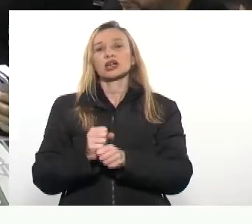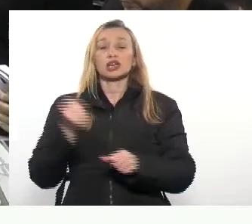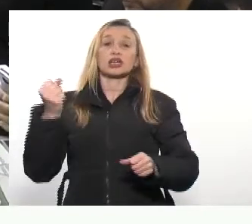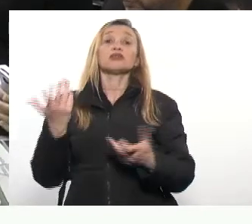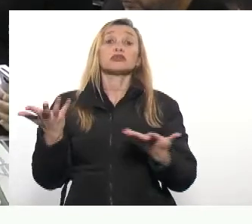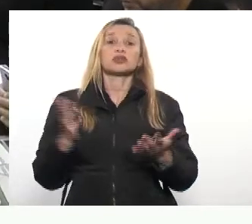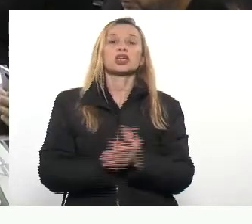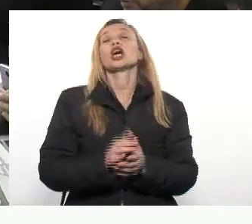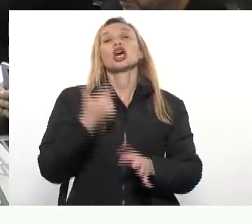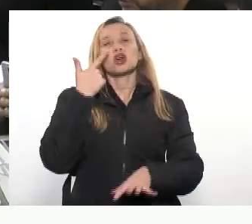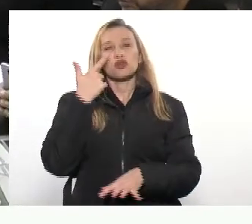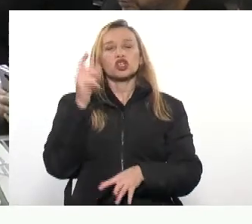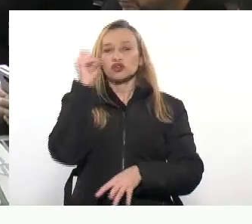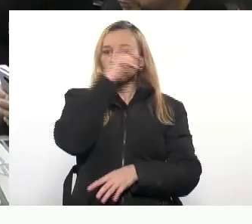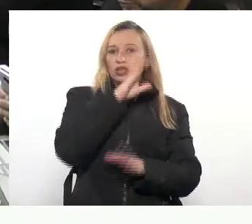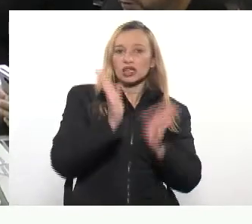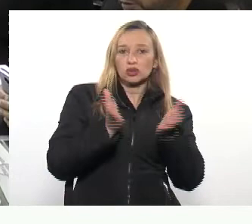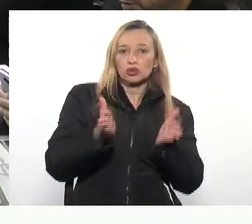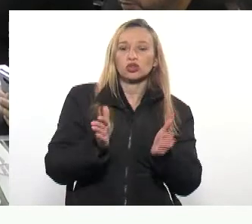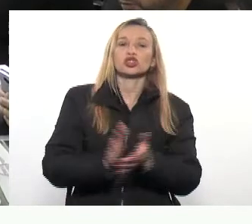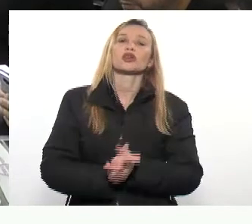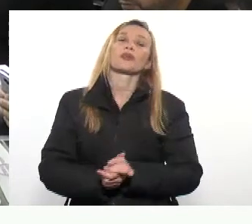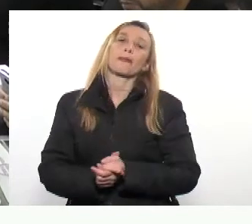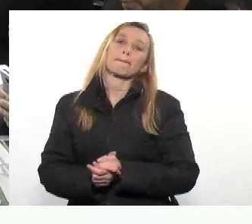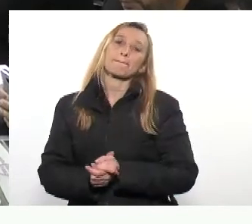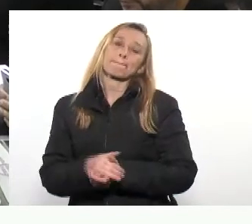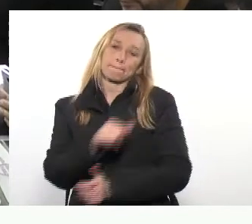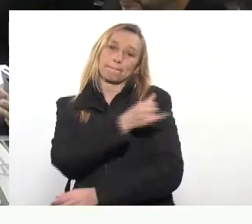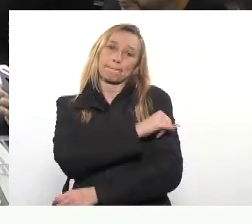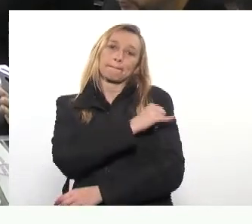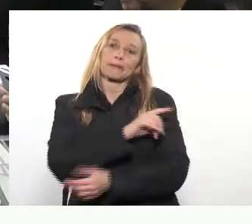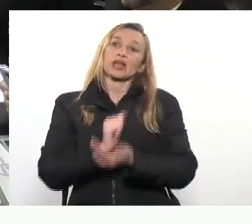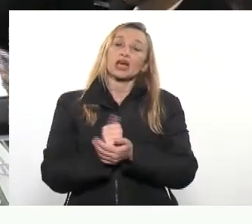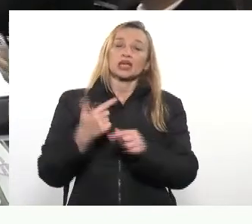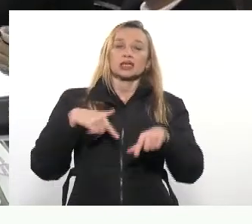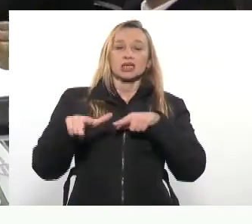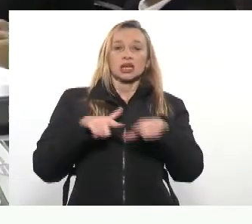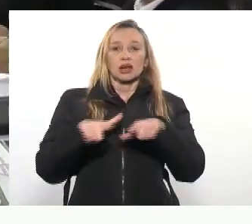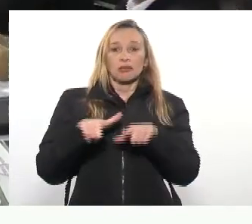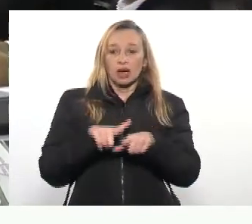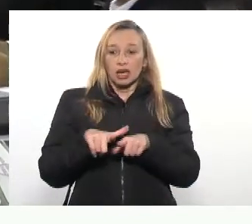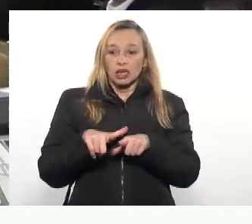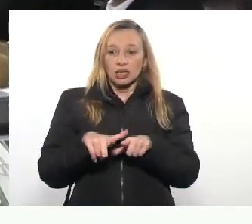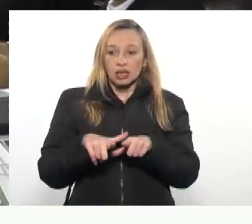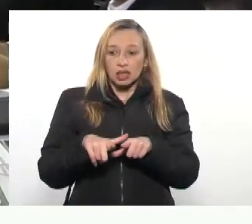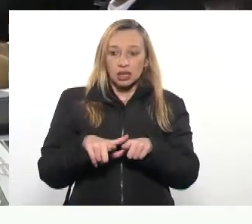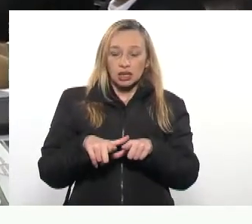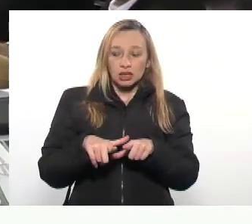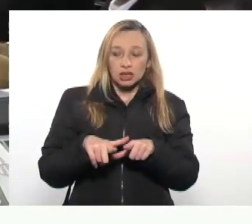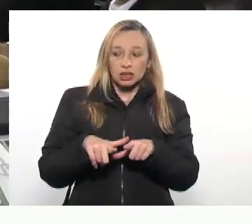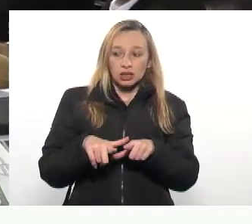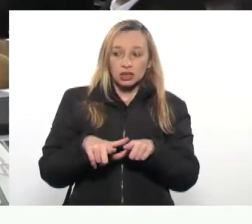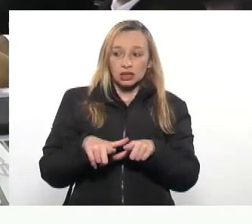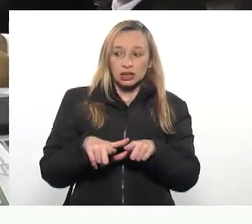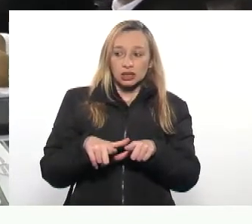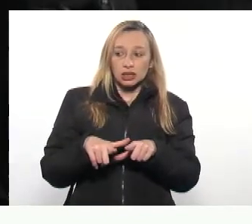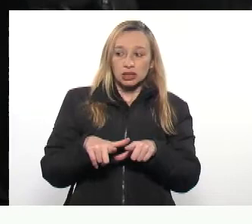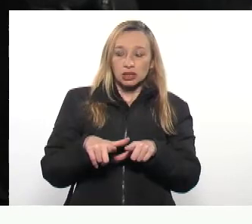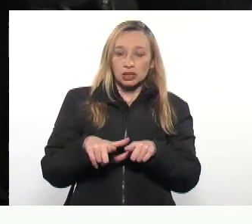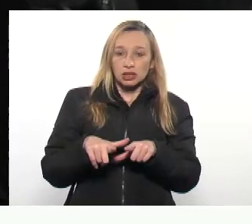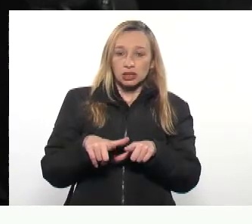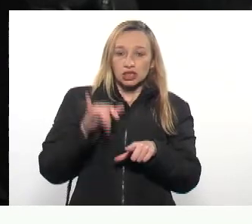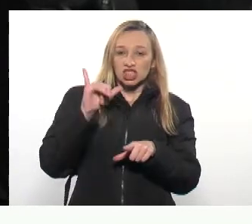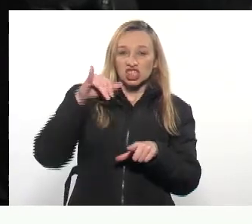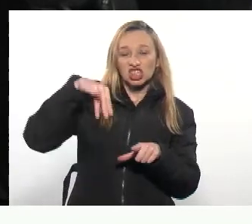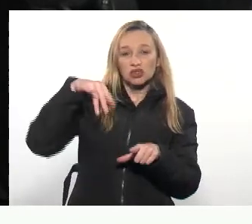metade da população brasileira, não estou dizendo do Rio de Janeiro, hoje, trabalha de uma forma, vamos dizer assim, de uma forma informal, pleonasmo, mas